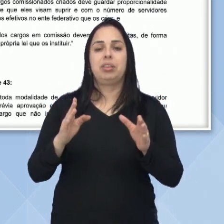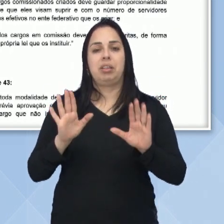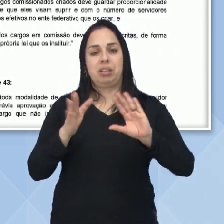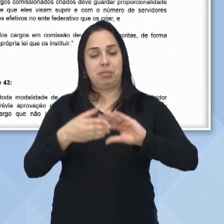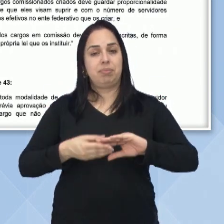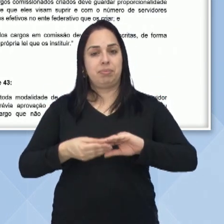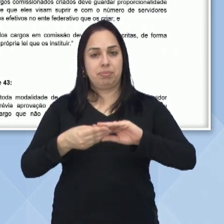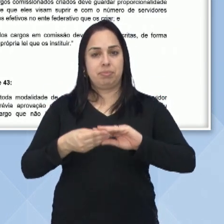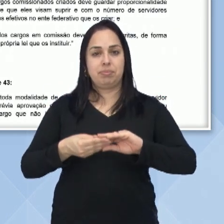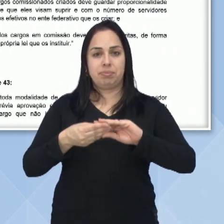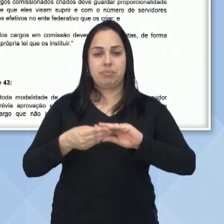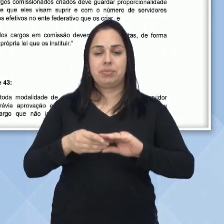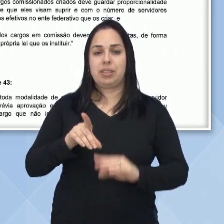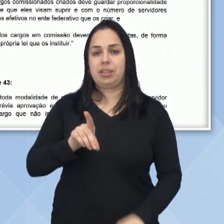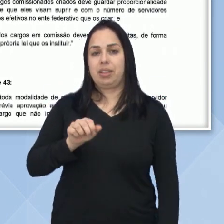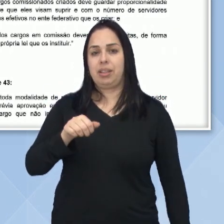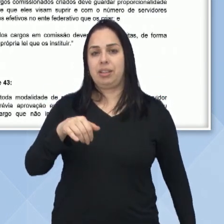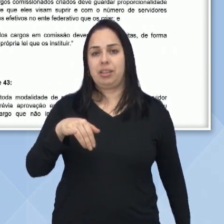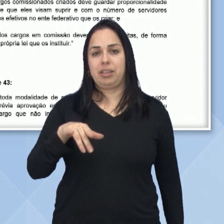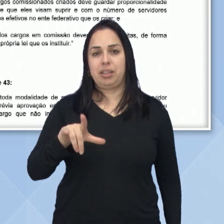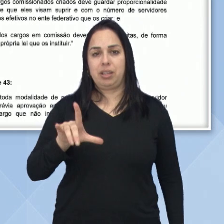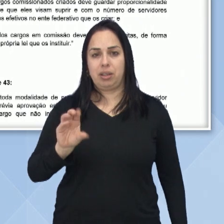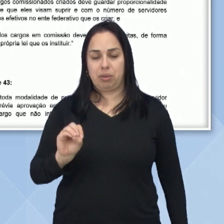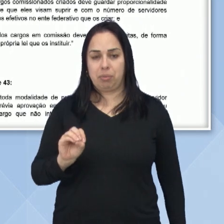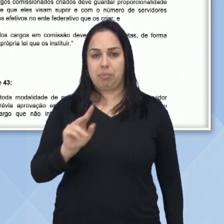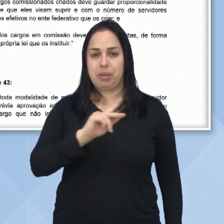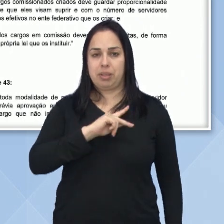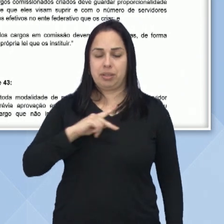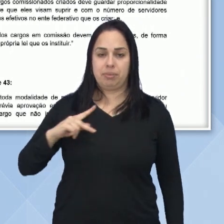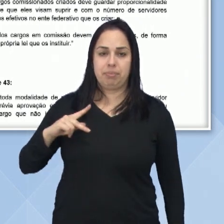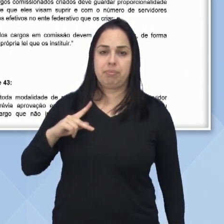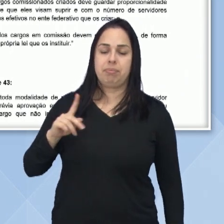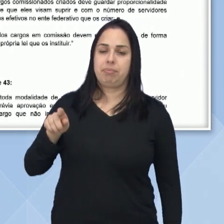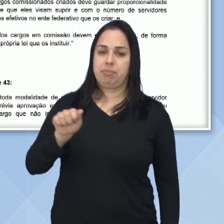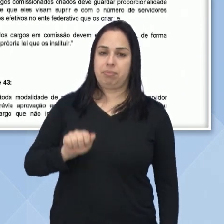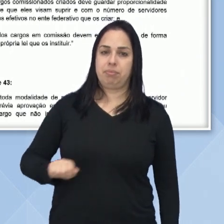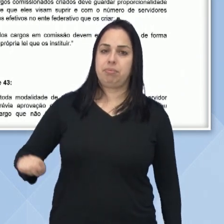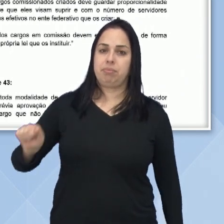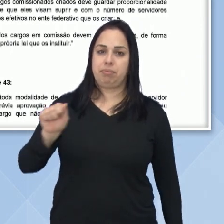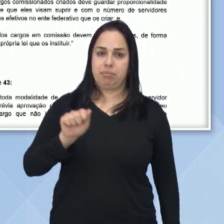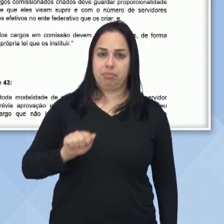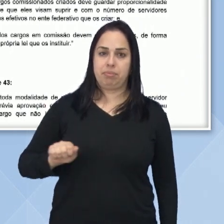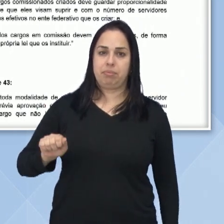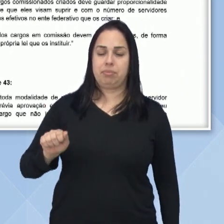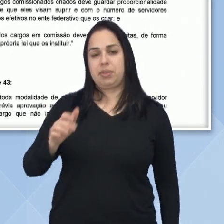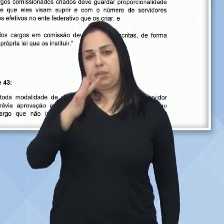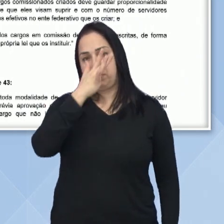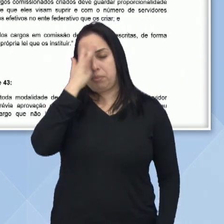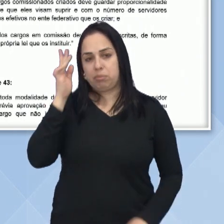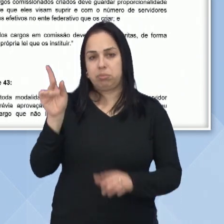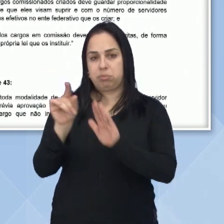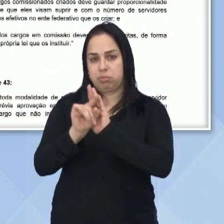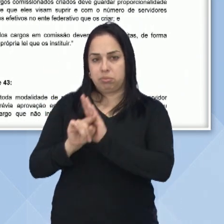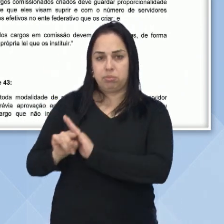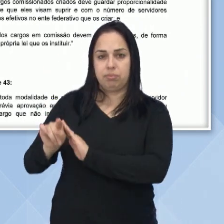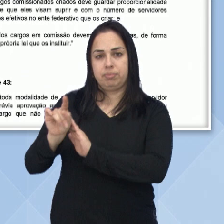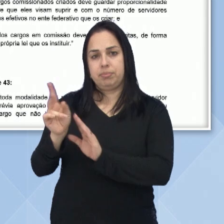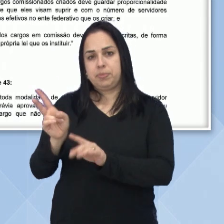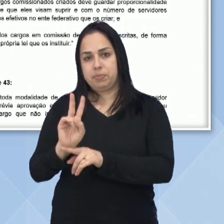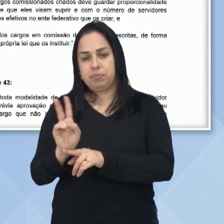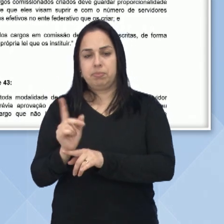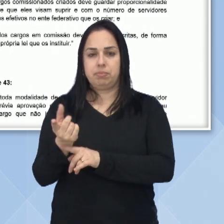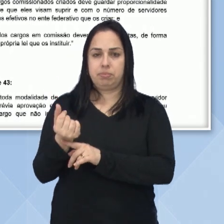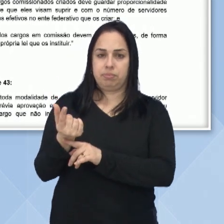cumprimentos, Danilo Sanefuji Braz, presidente da Associação dos Auditores Tributários. Aqui